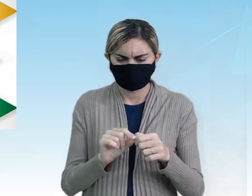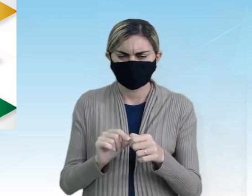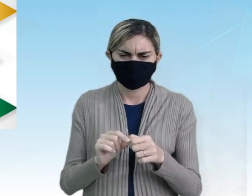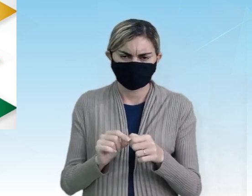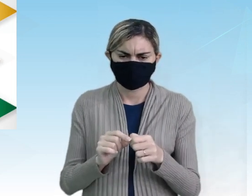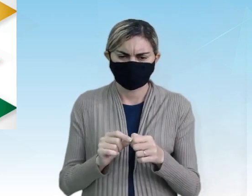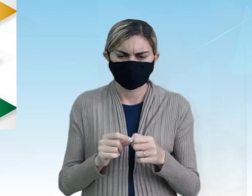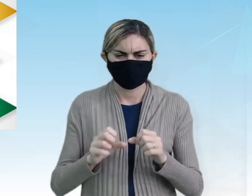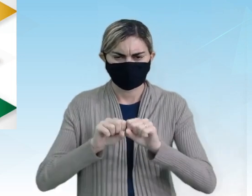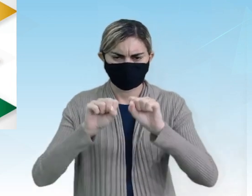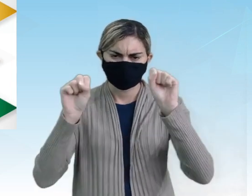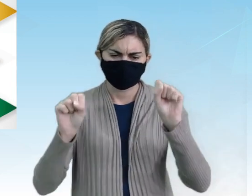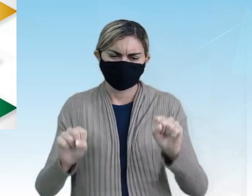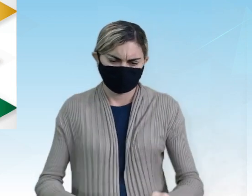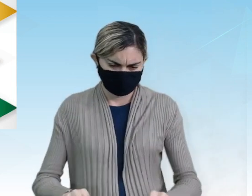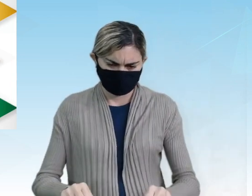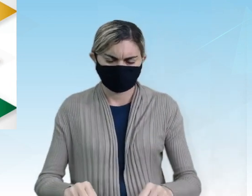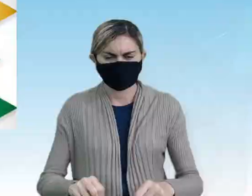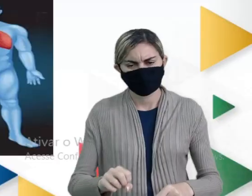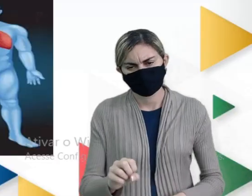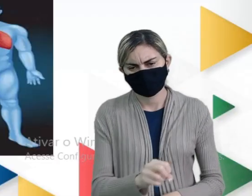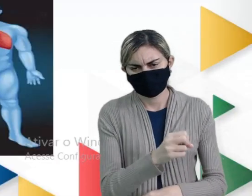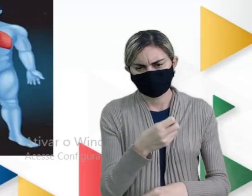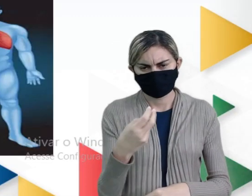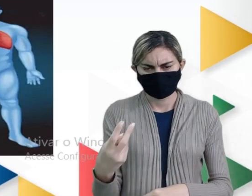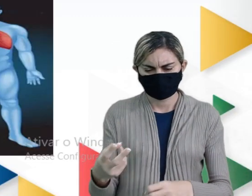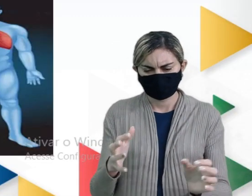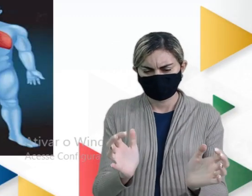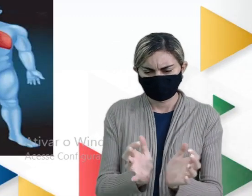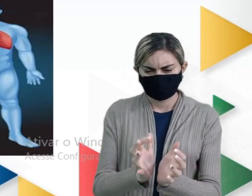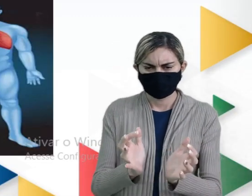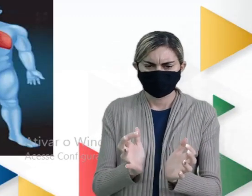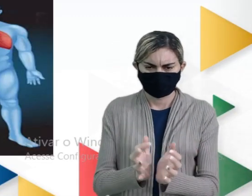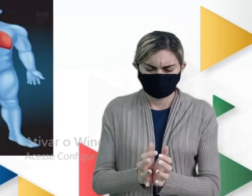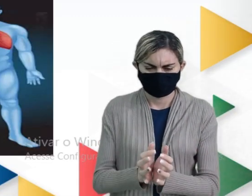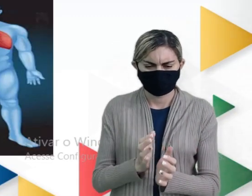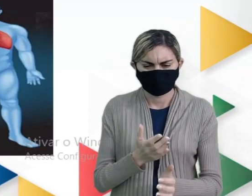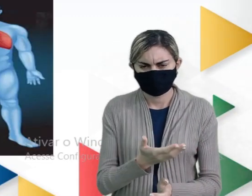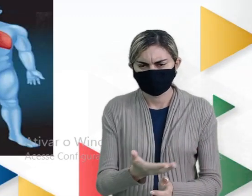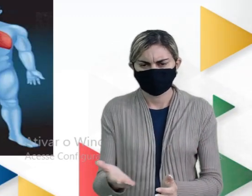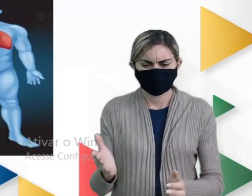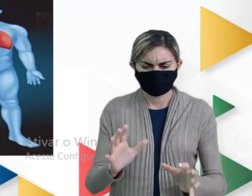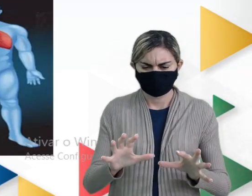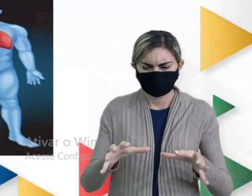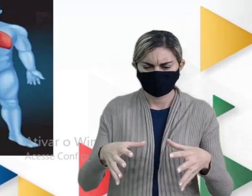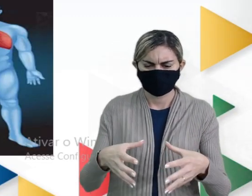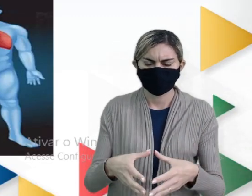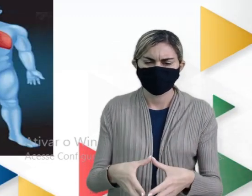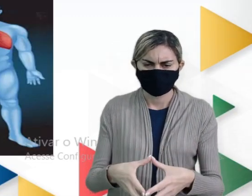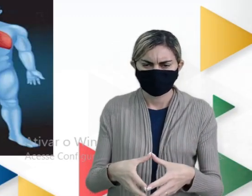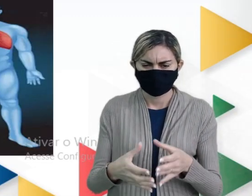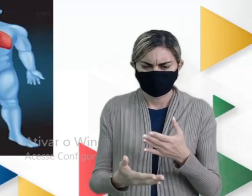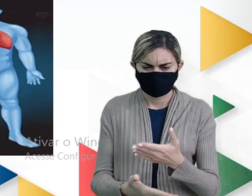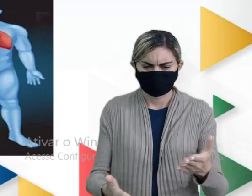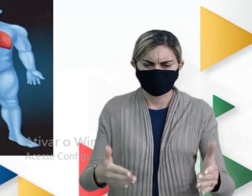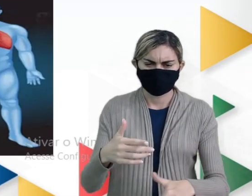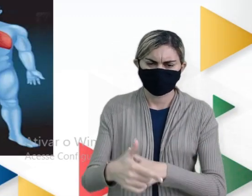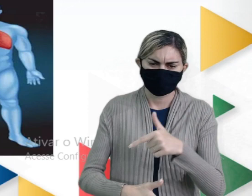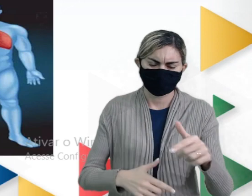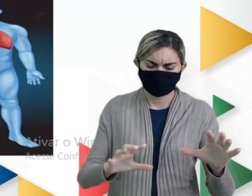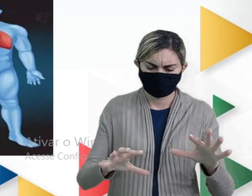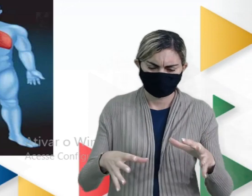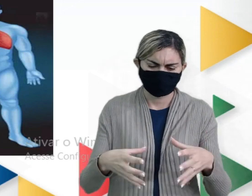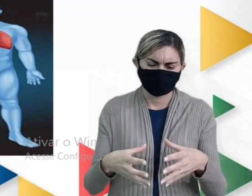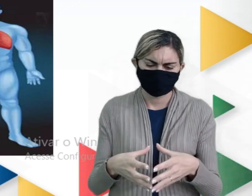chama de sistemas. Ou seja, o grupo de órgãos, quando eles estão integrados, irão trabalhar em